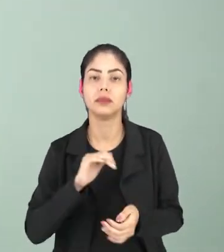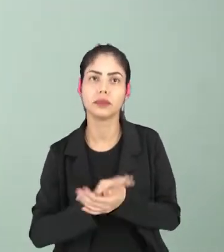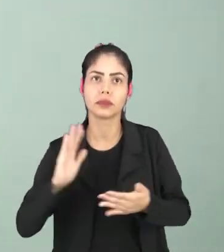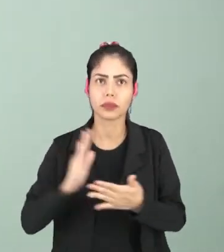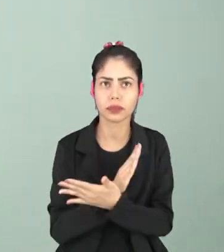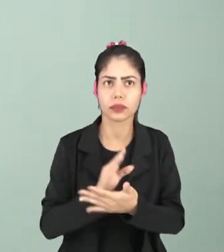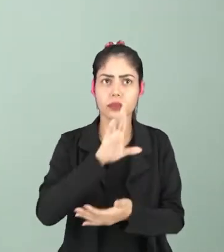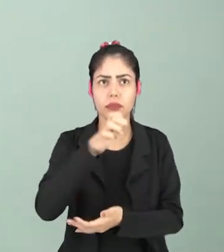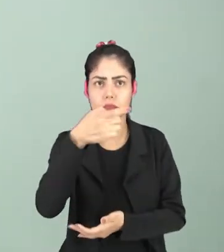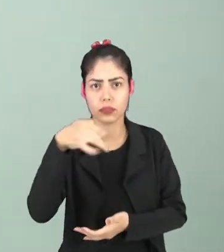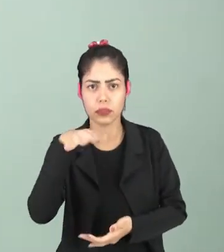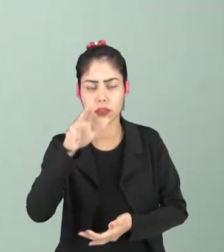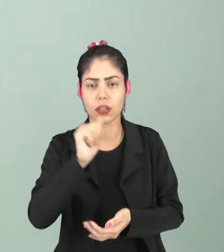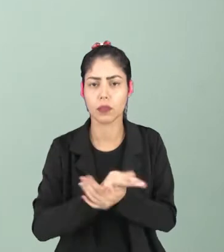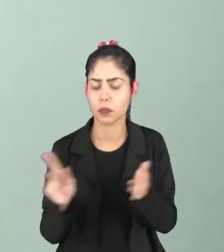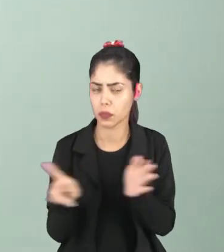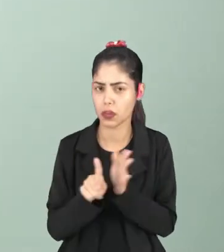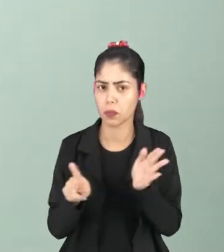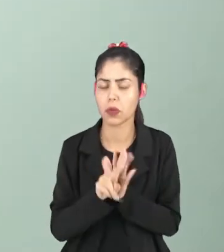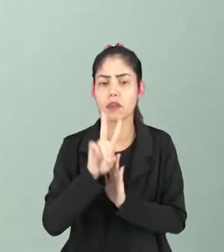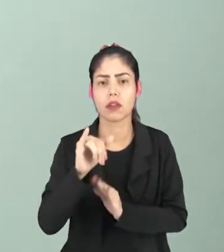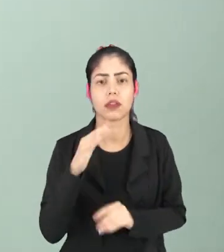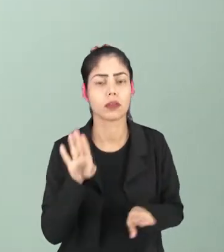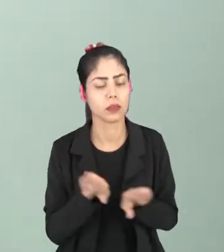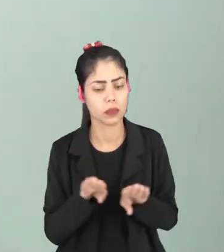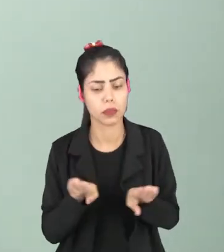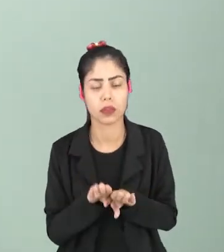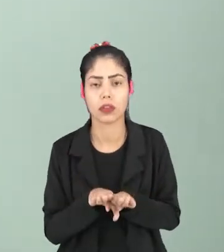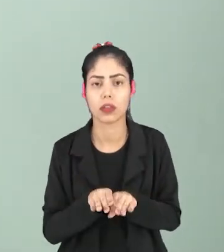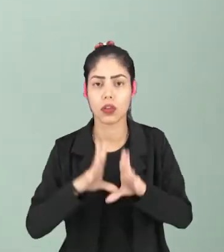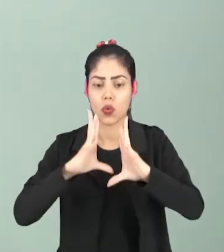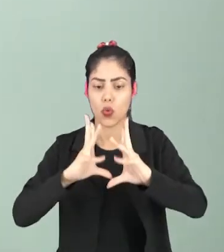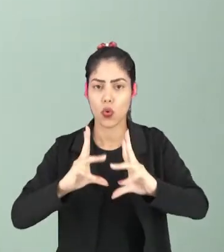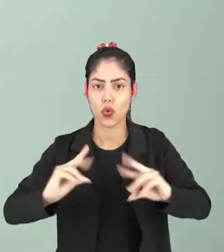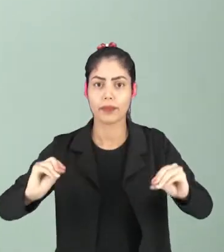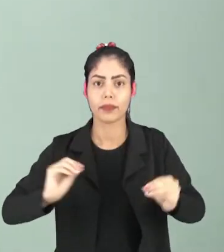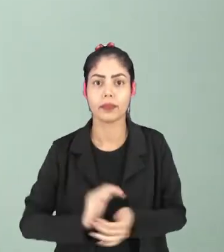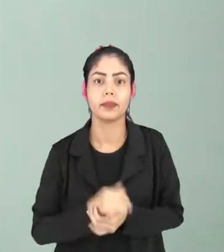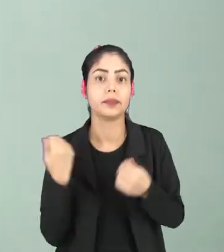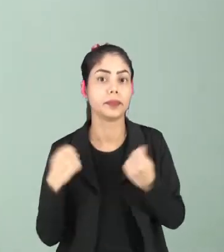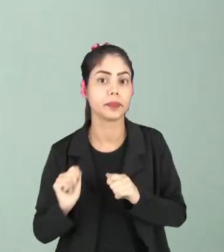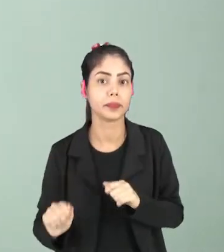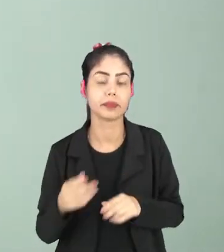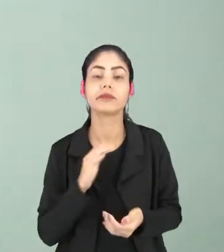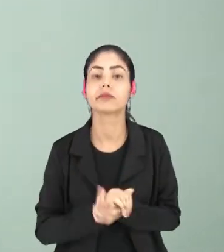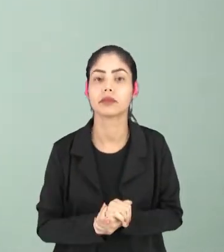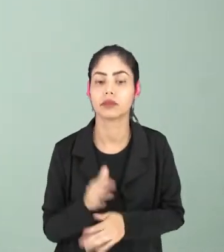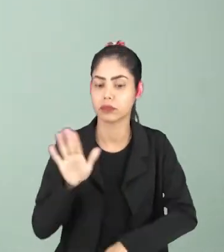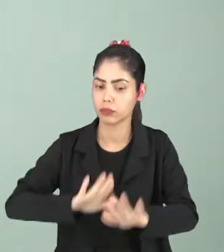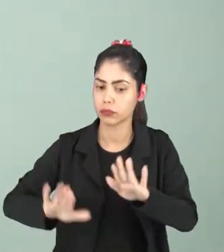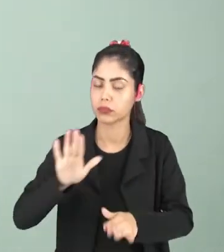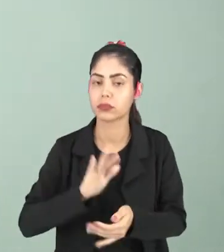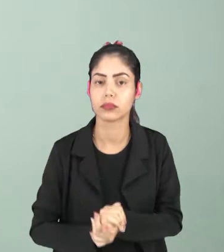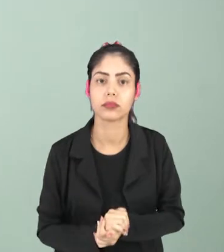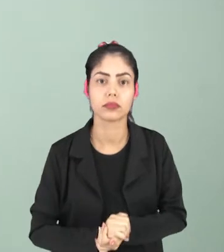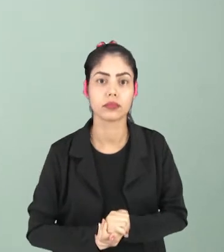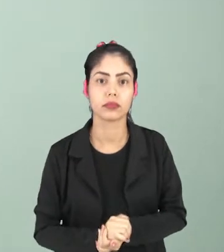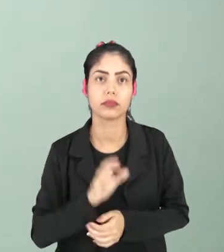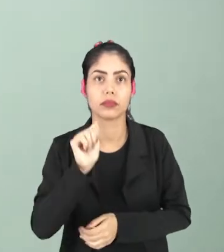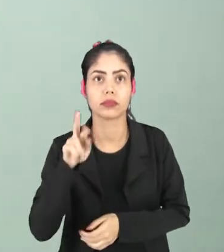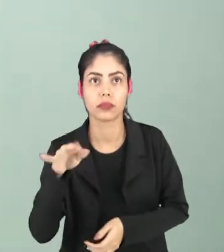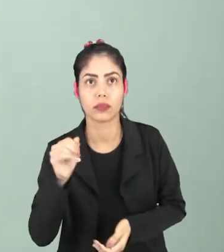enzima específica, né, ele também vai começar a ser, né, decomposto. Então, a gente tem que proteger os alimentos, né, desses